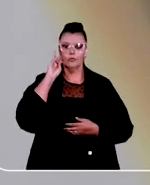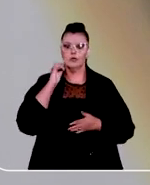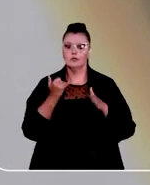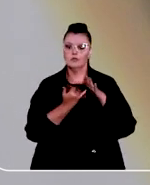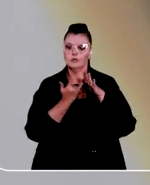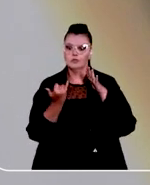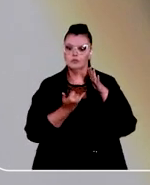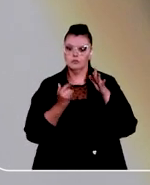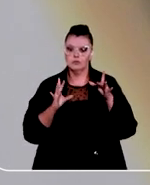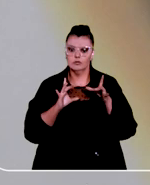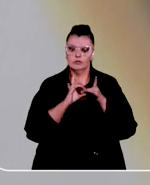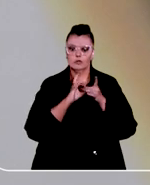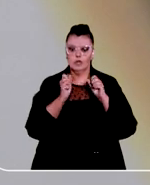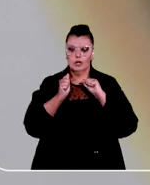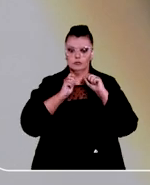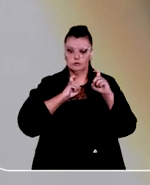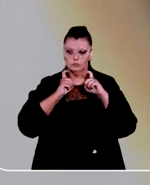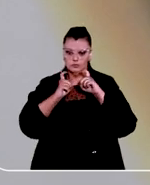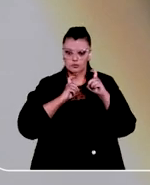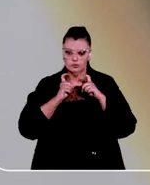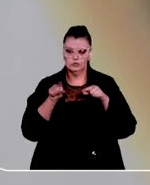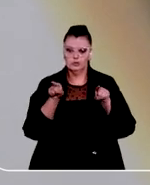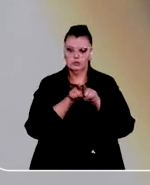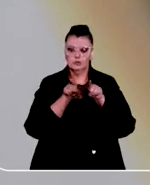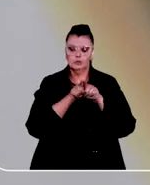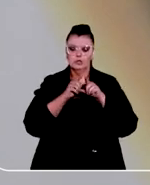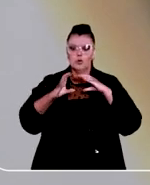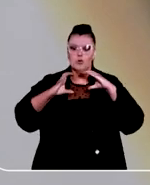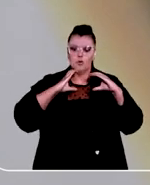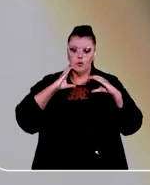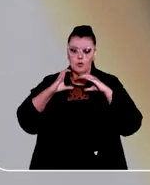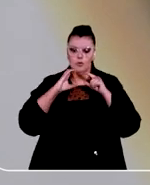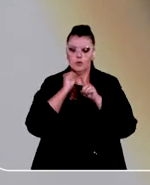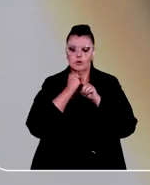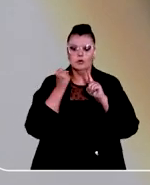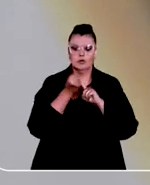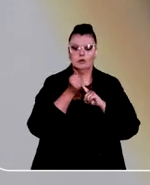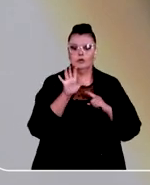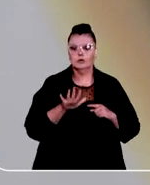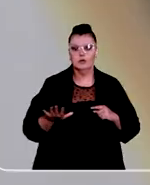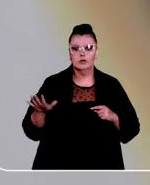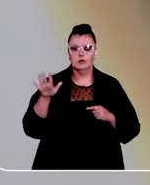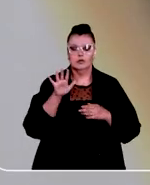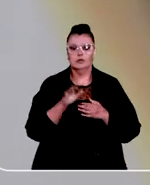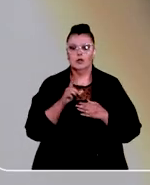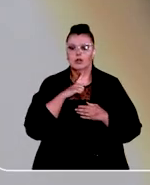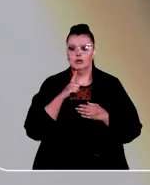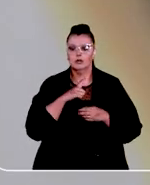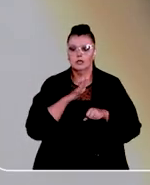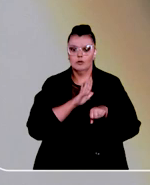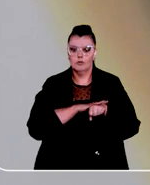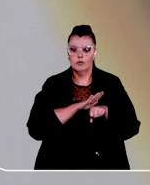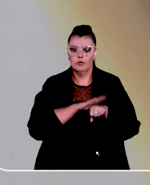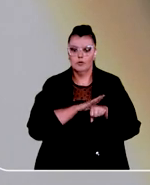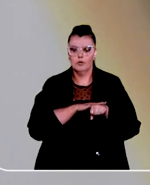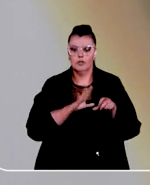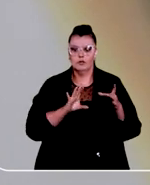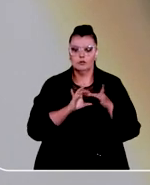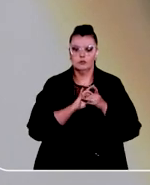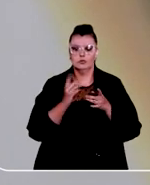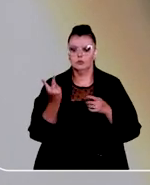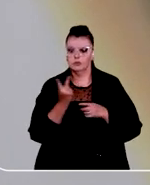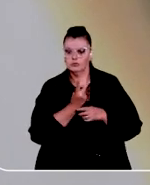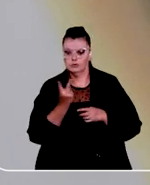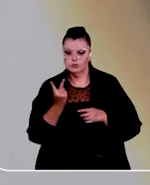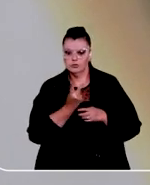justiça e de aproximação entre o tribunal da Cidadania e a sociedade a memória institucional torna-se